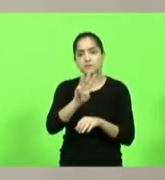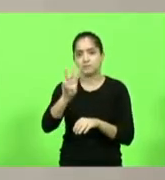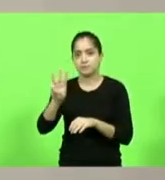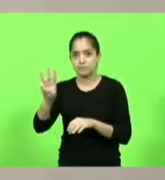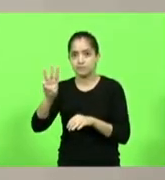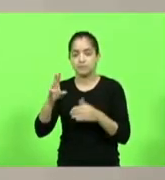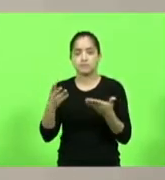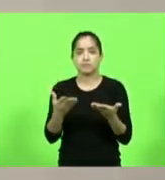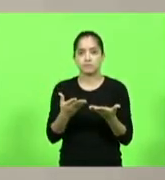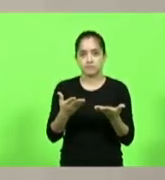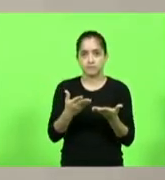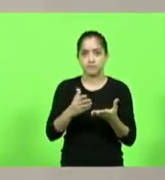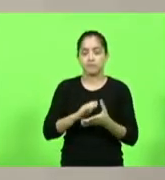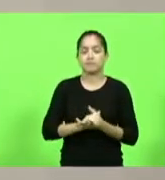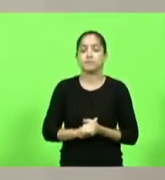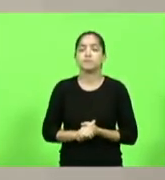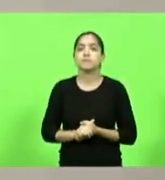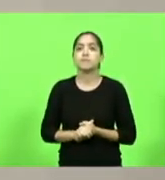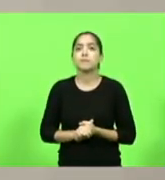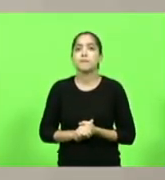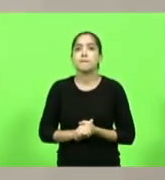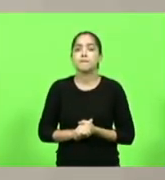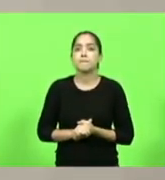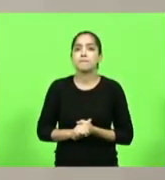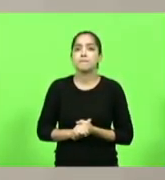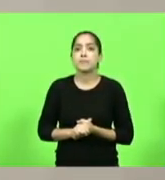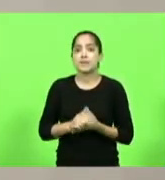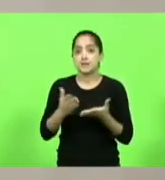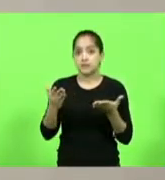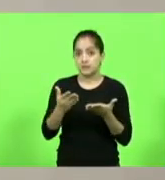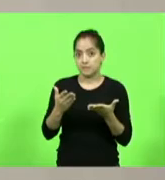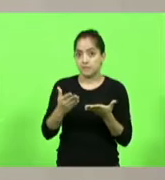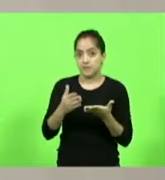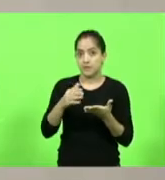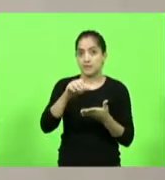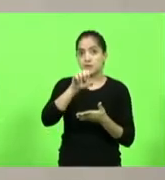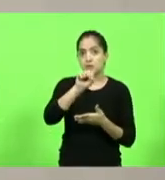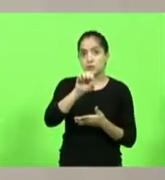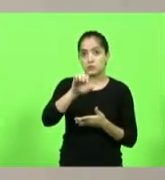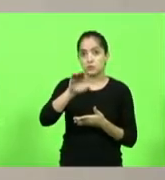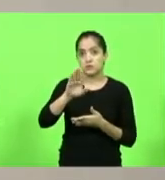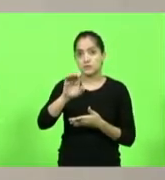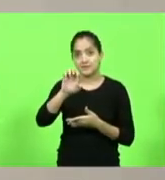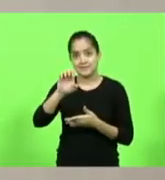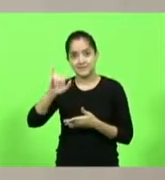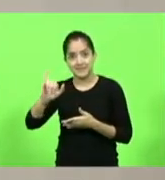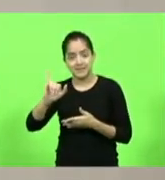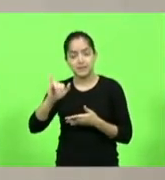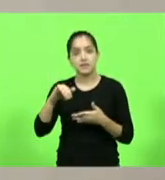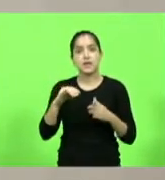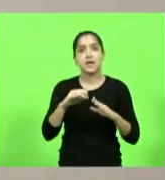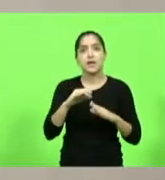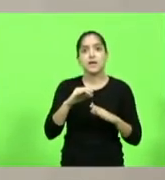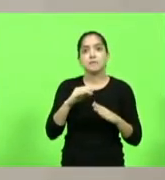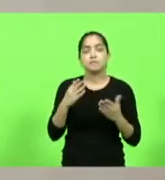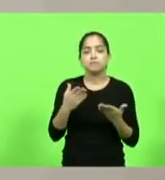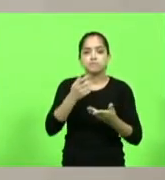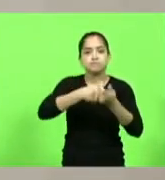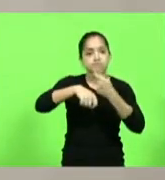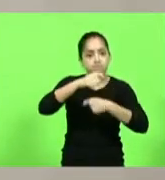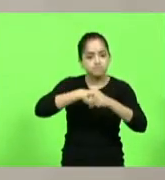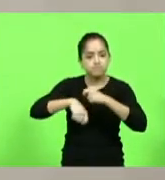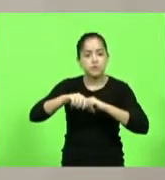não mais fisicamente. Ressalto ainda que o CI é exclusivo para os processos